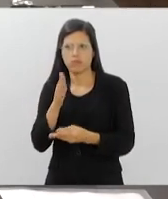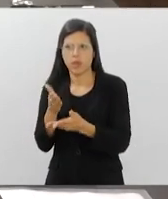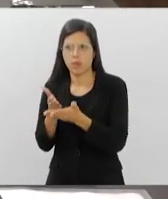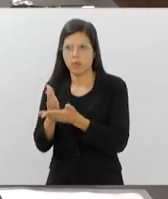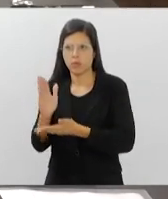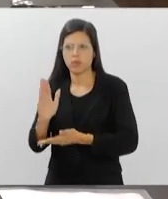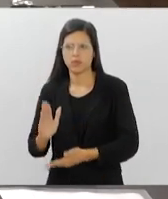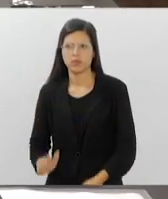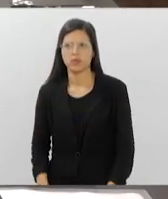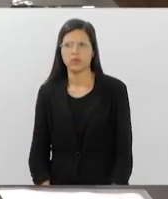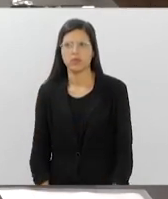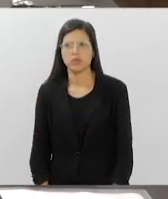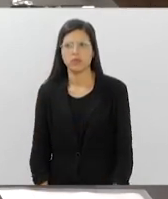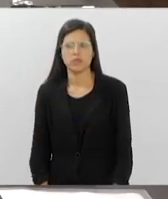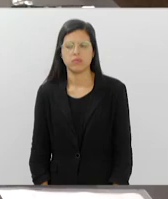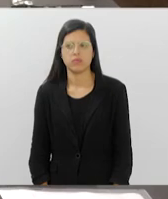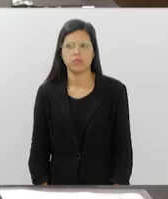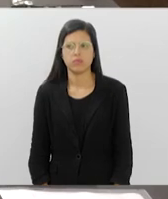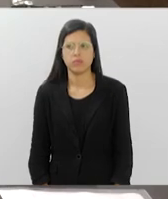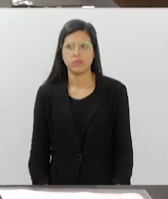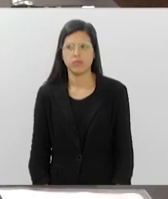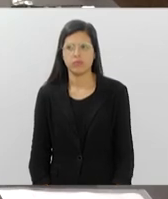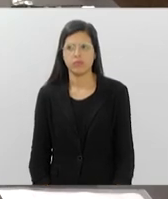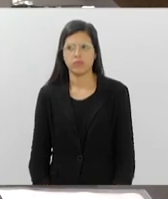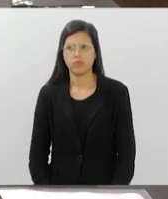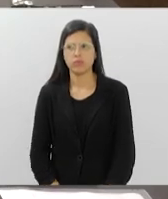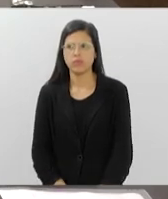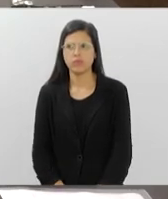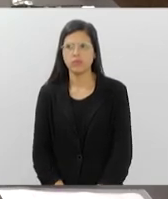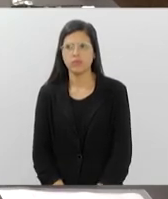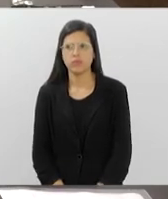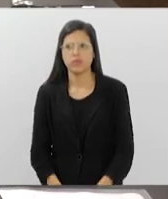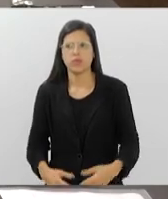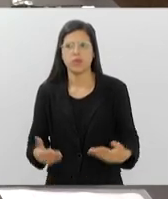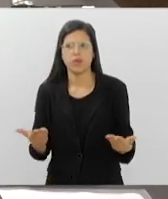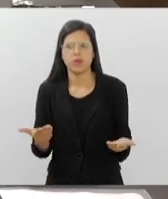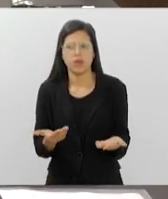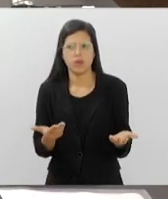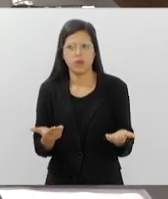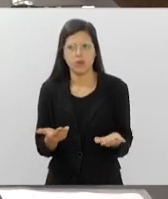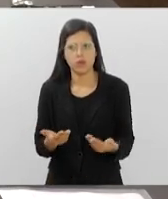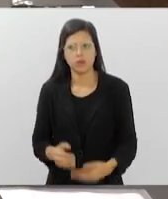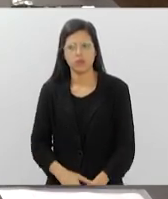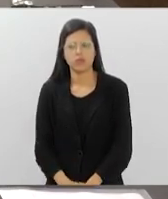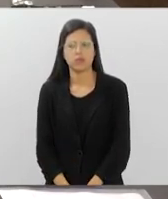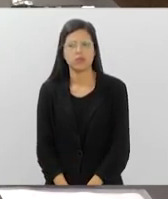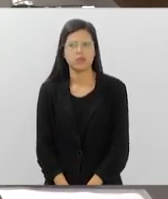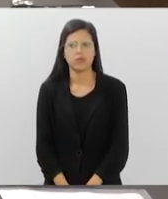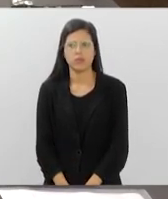estão. Aprovado. Passo, então...